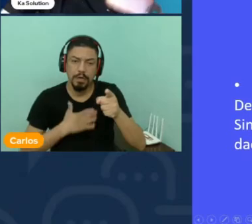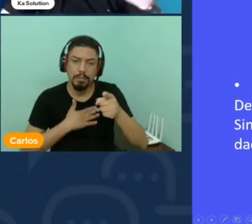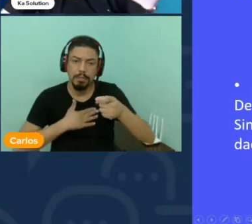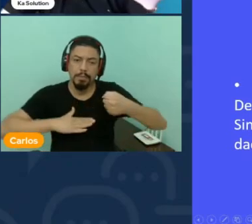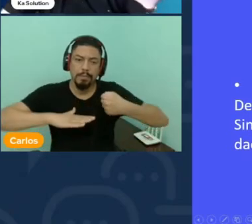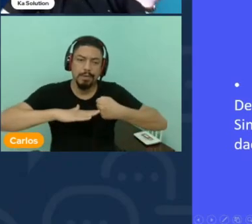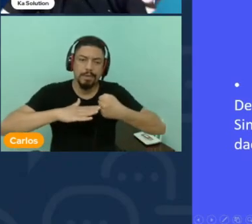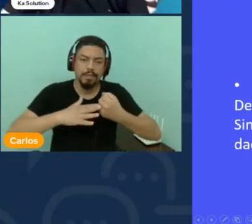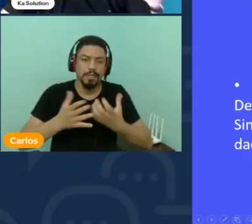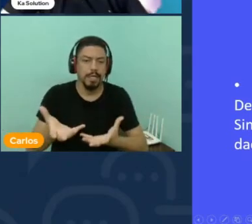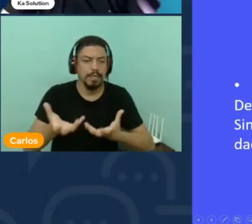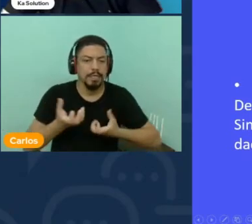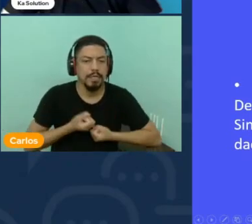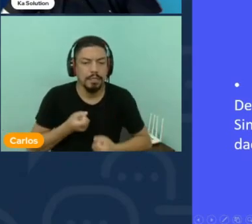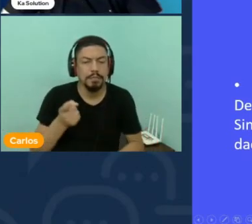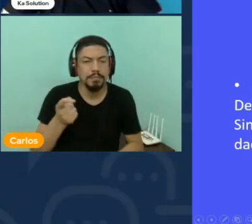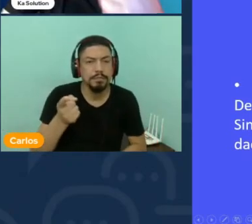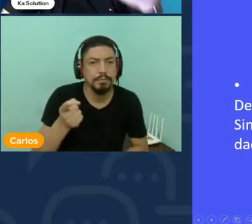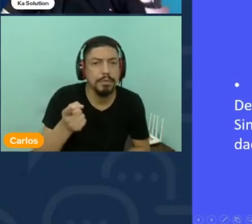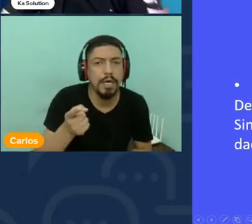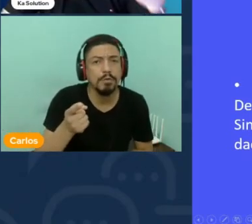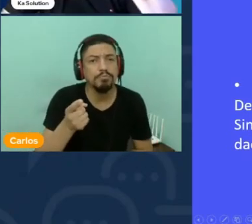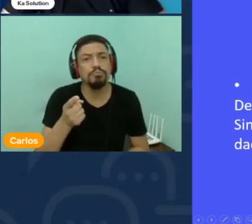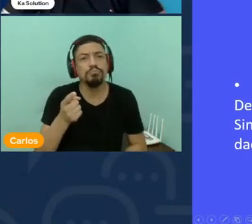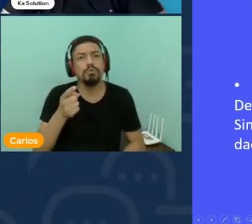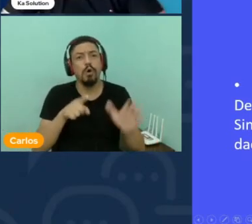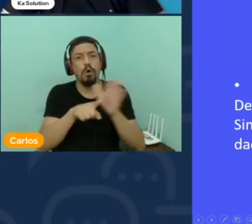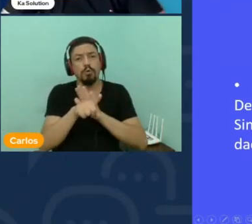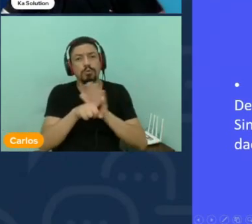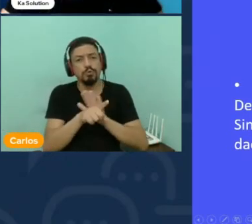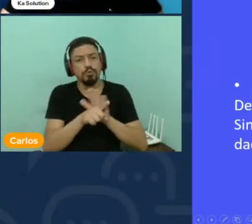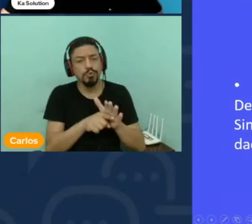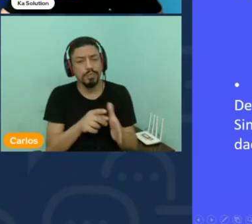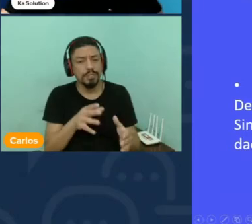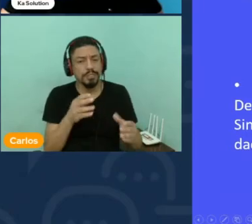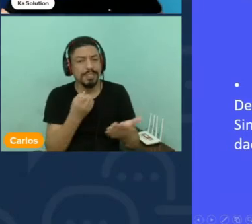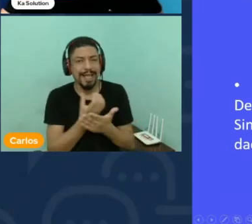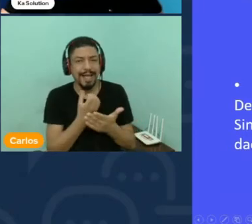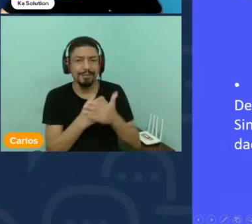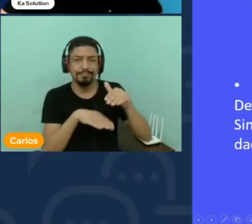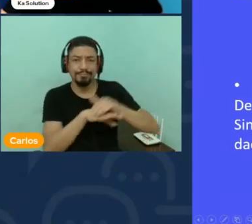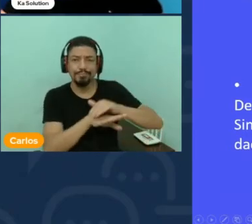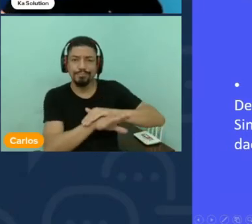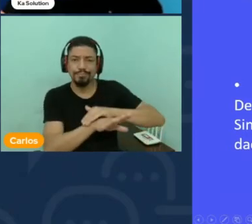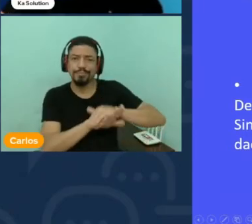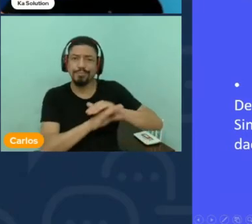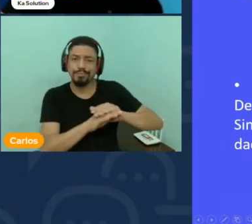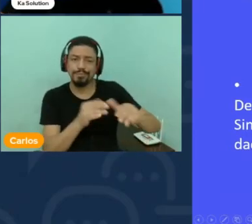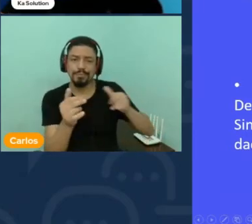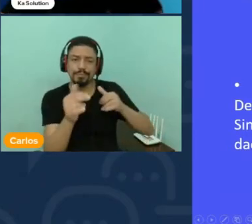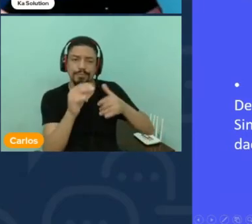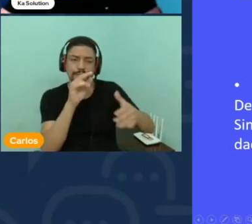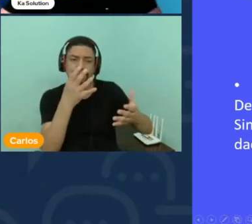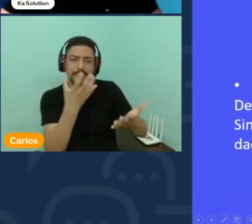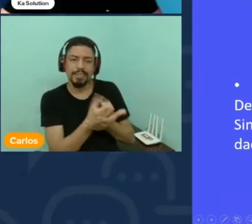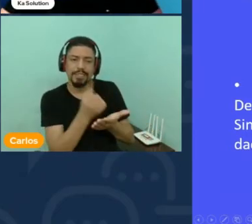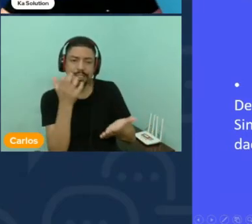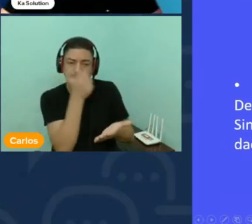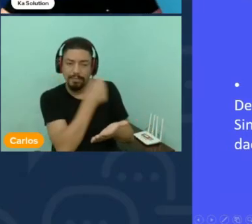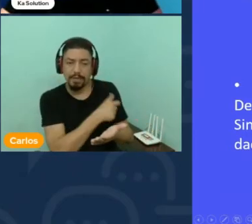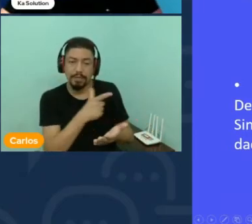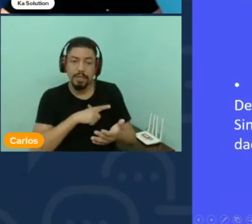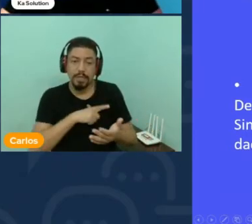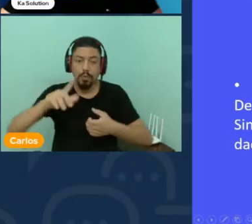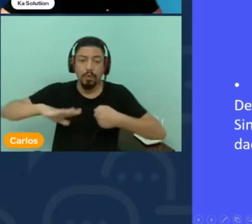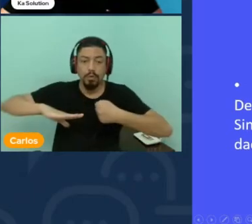está recebendo as consultas, está recebendo as gravações, mas eu tenho aqui também um outro banco de